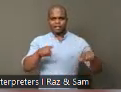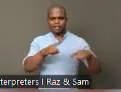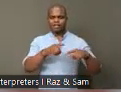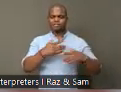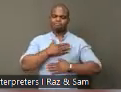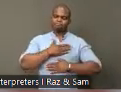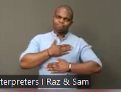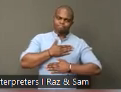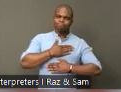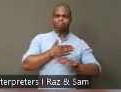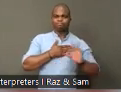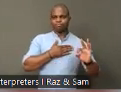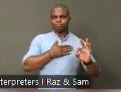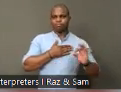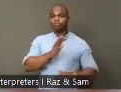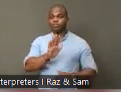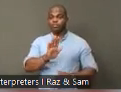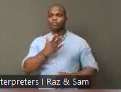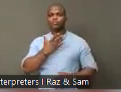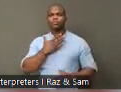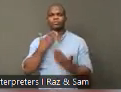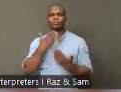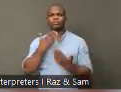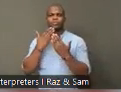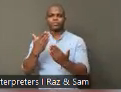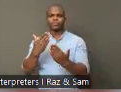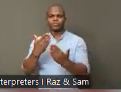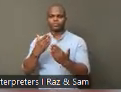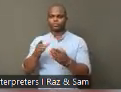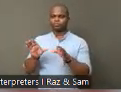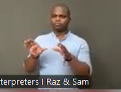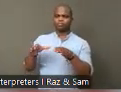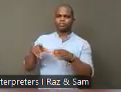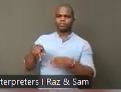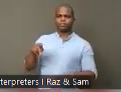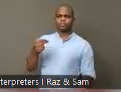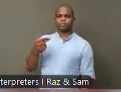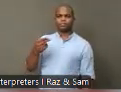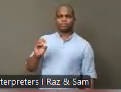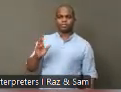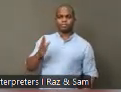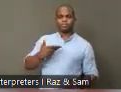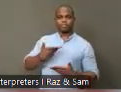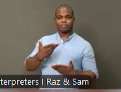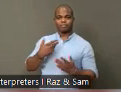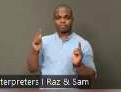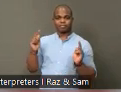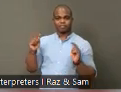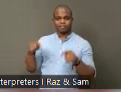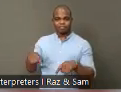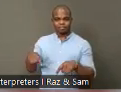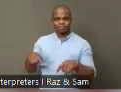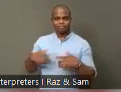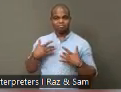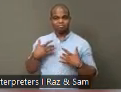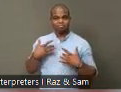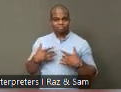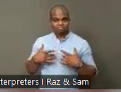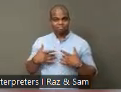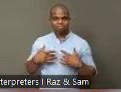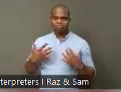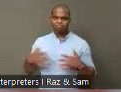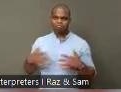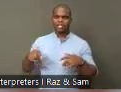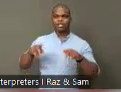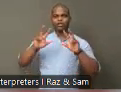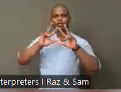Primeiro, obrigado pela oferta de participar neste webinário muito importante sobre a eliminação de doenças